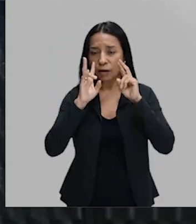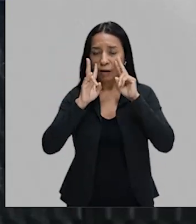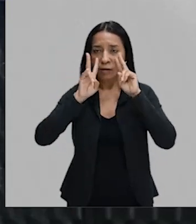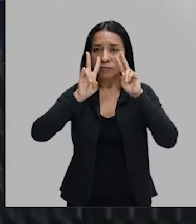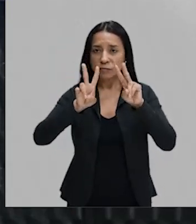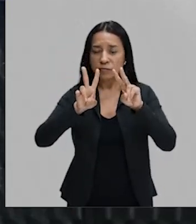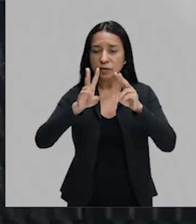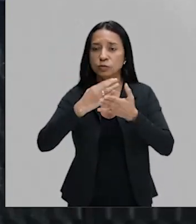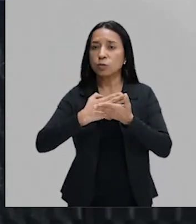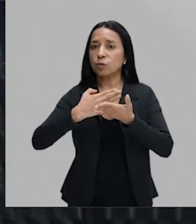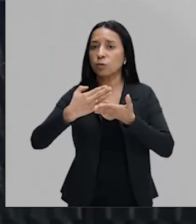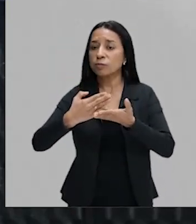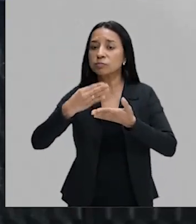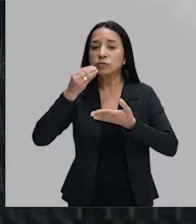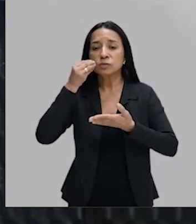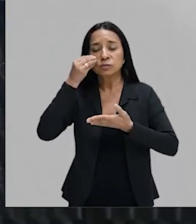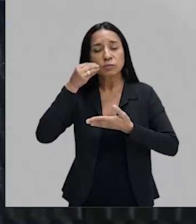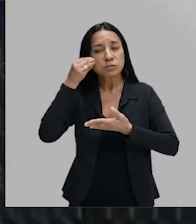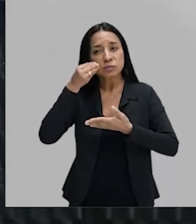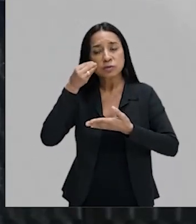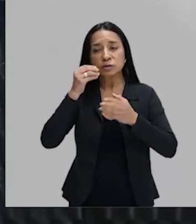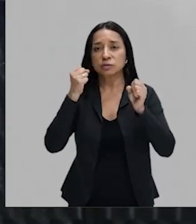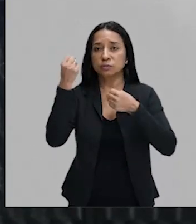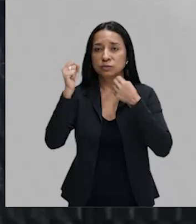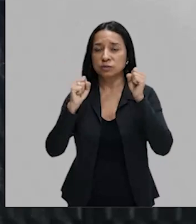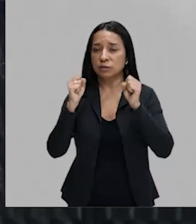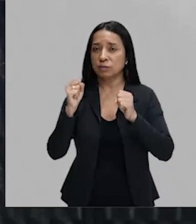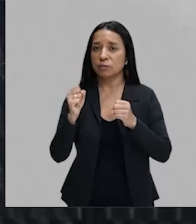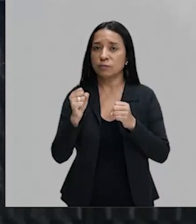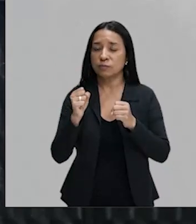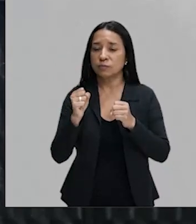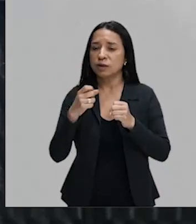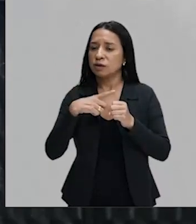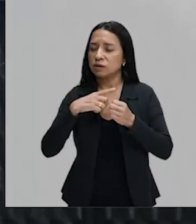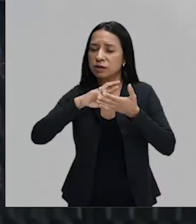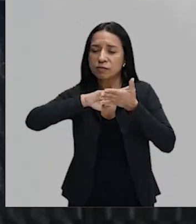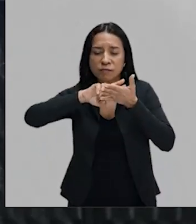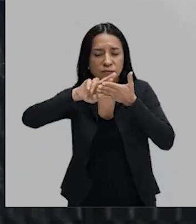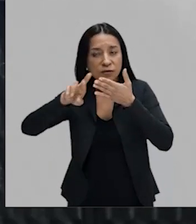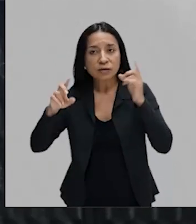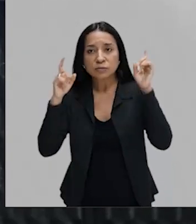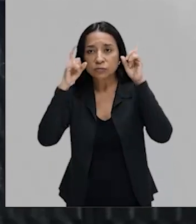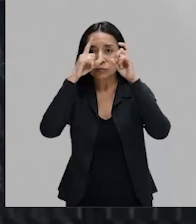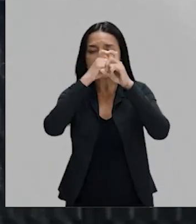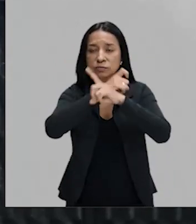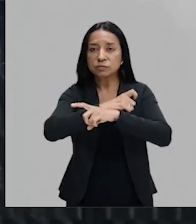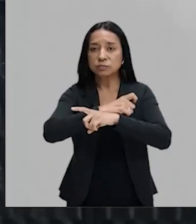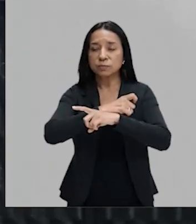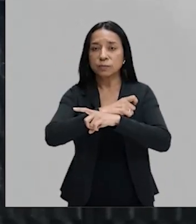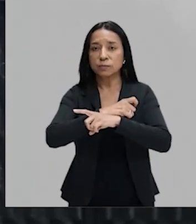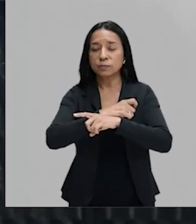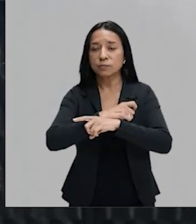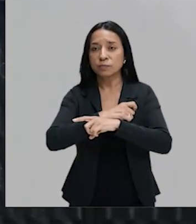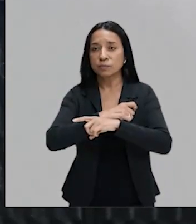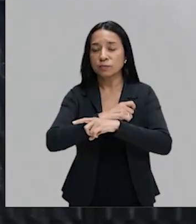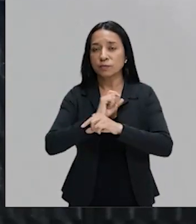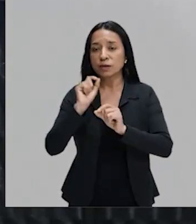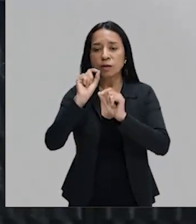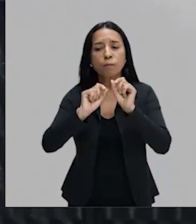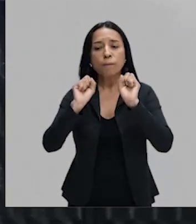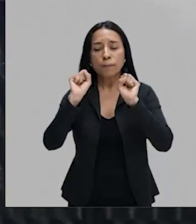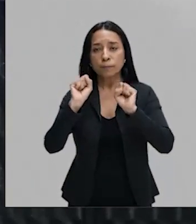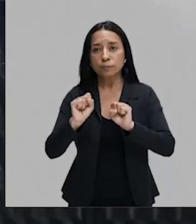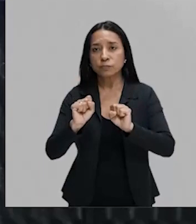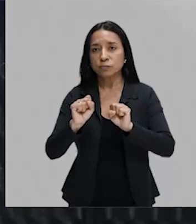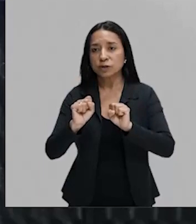que nós não passamos de uma experiência industrial. Nós tivemos várias dificuldades para que